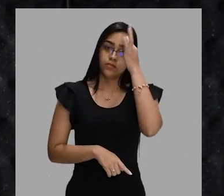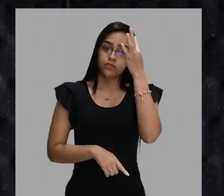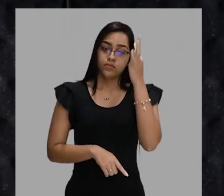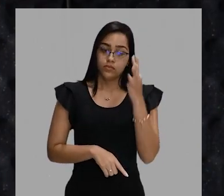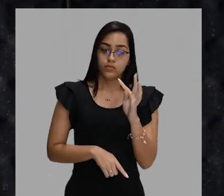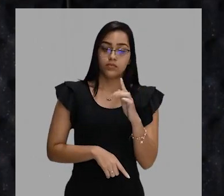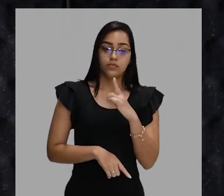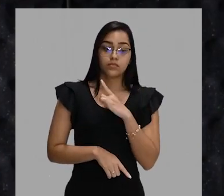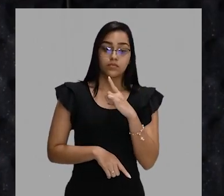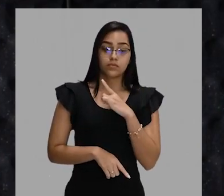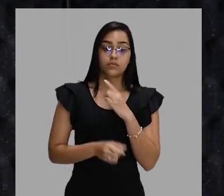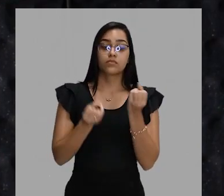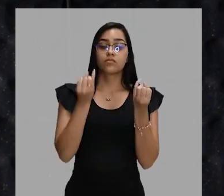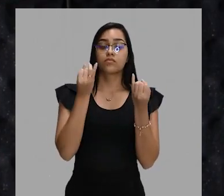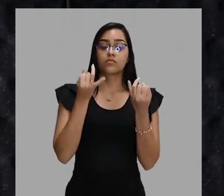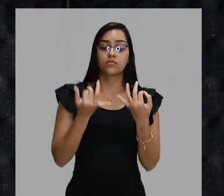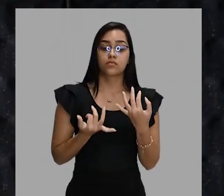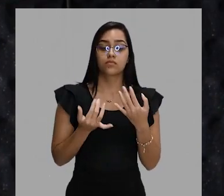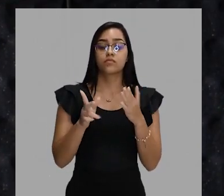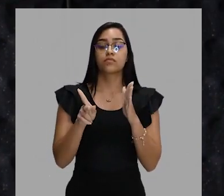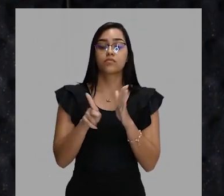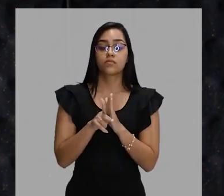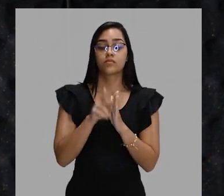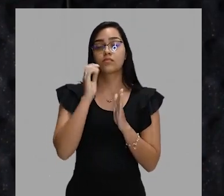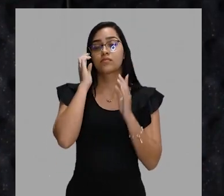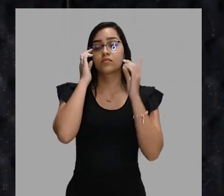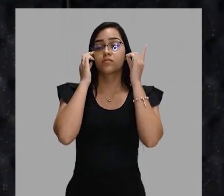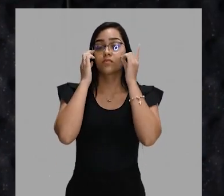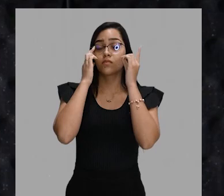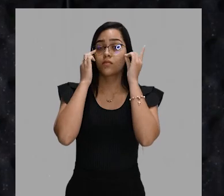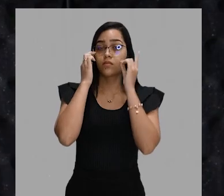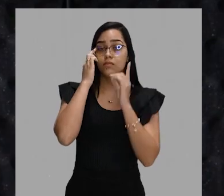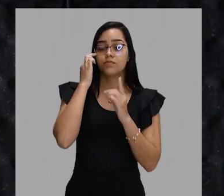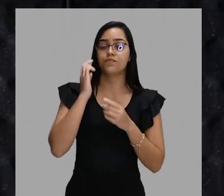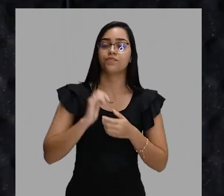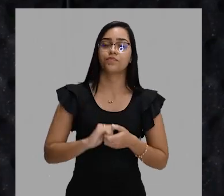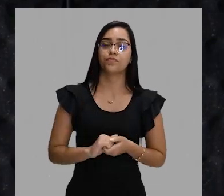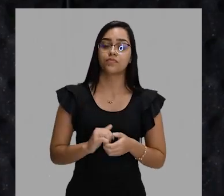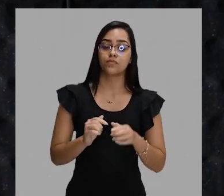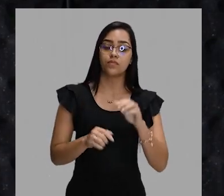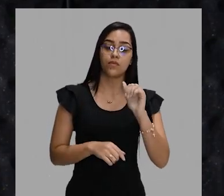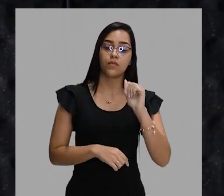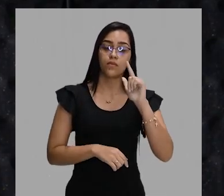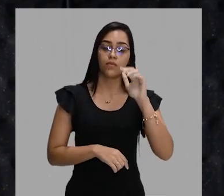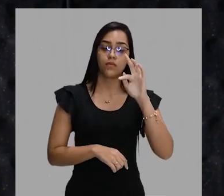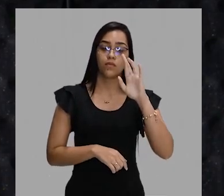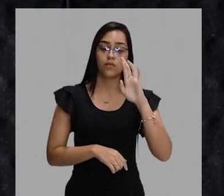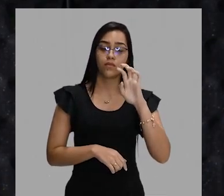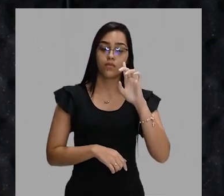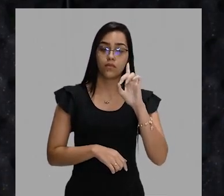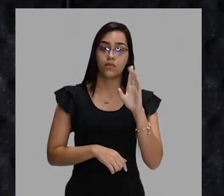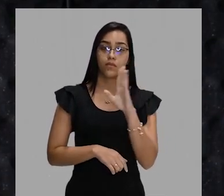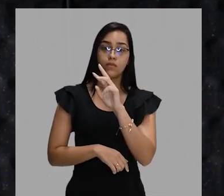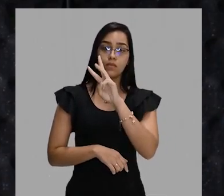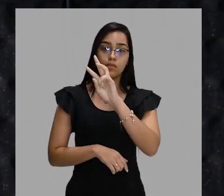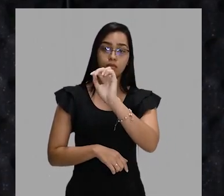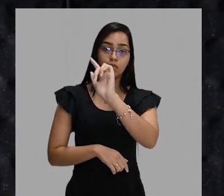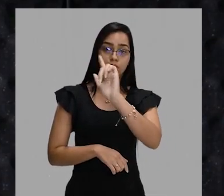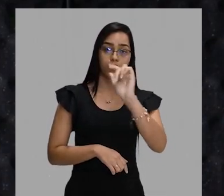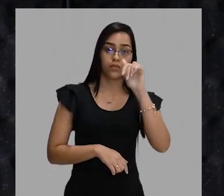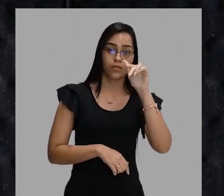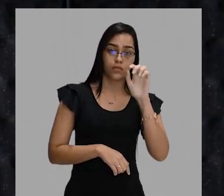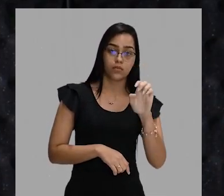que traz essa explicação é a teoria de Charles Darwin e Alfred Russel Wallace,